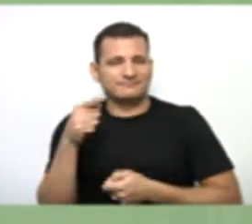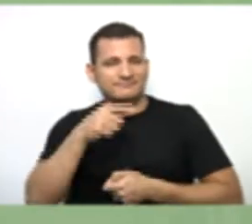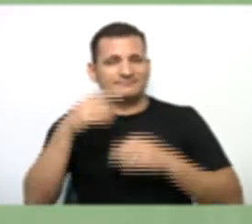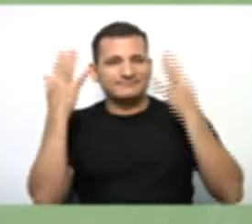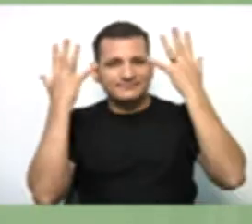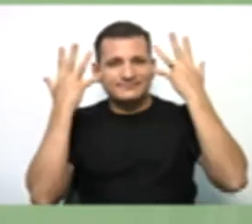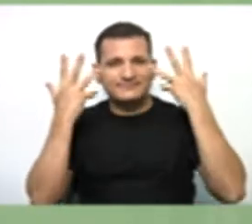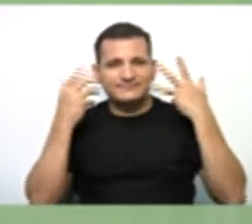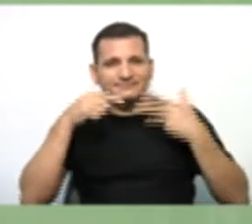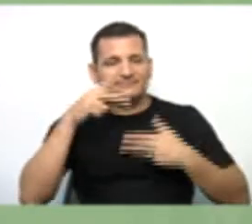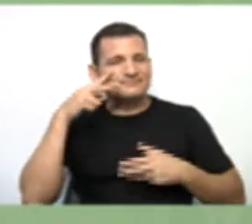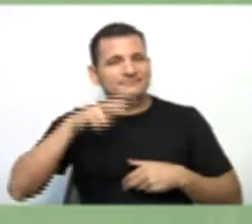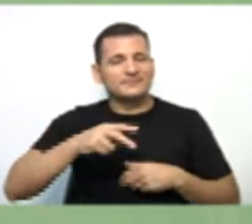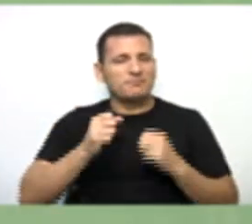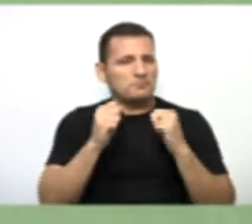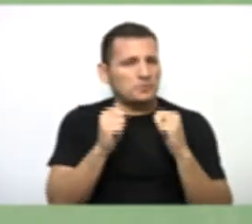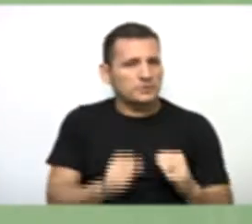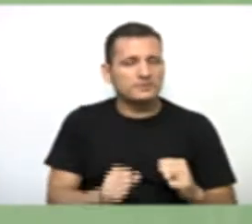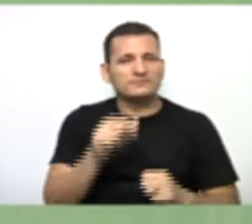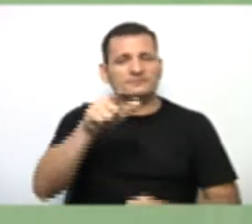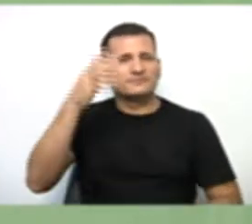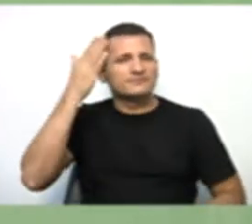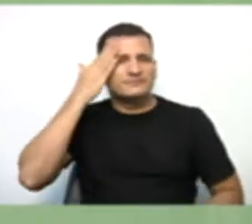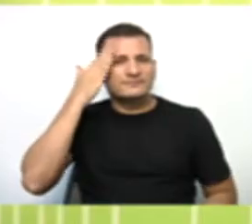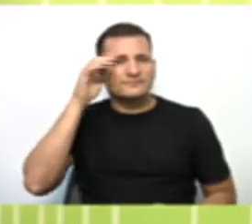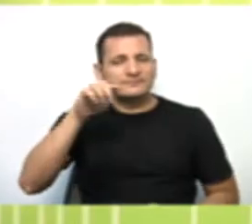né? O leãozão tem poder, não é isso? Você sabia que o leão,